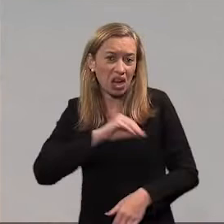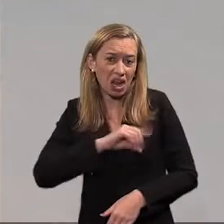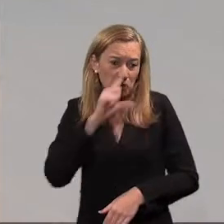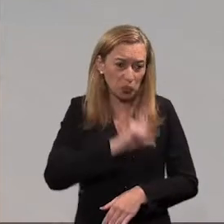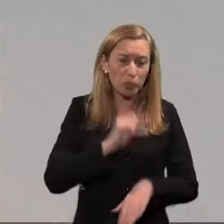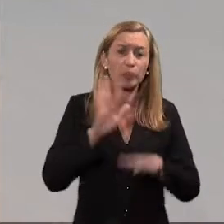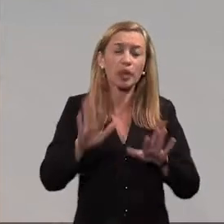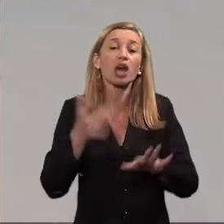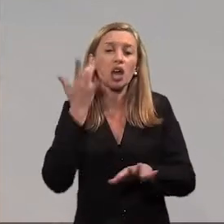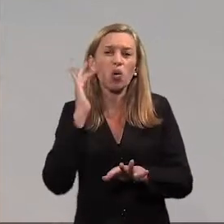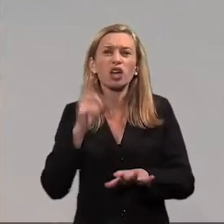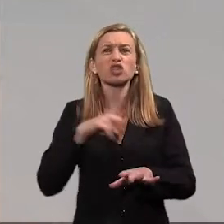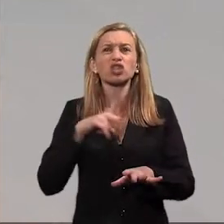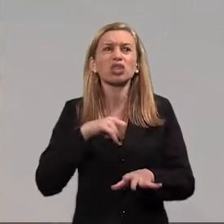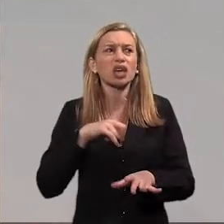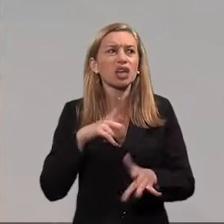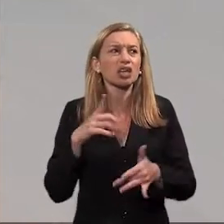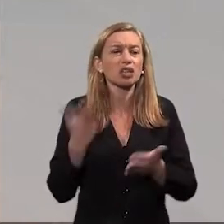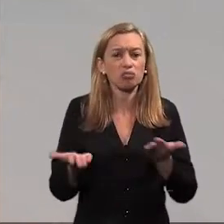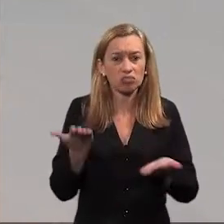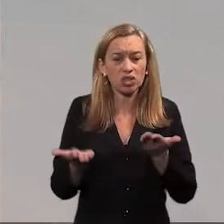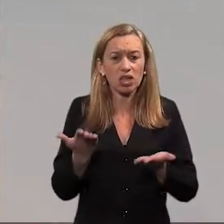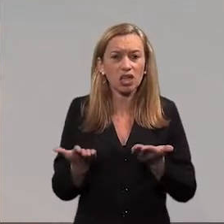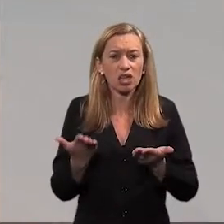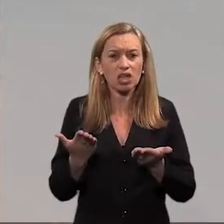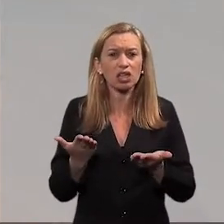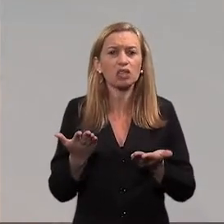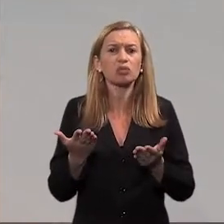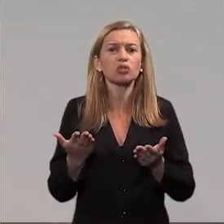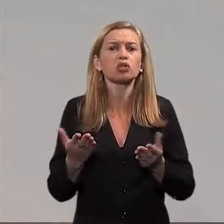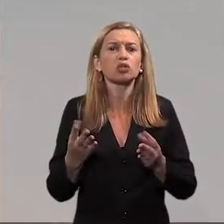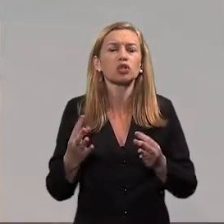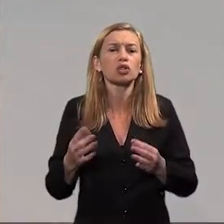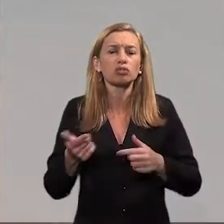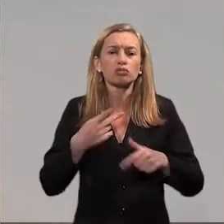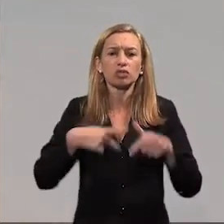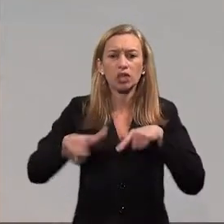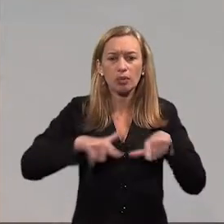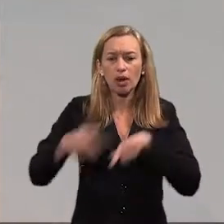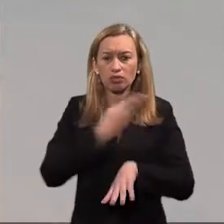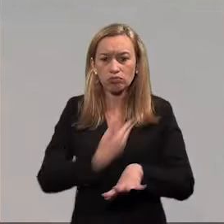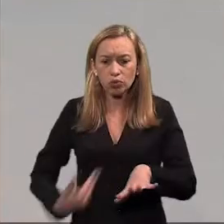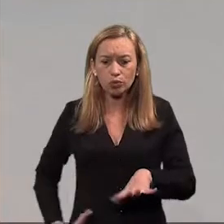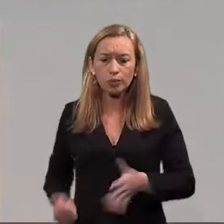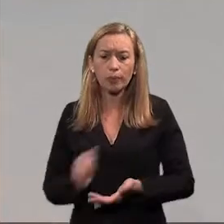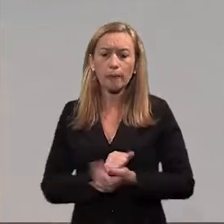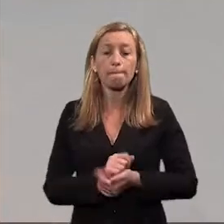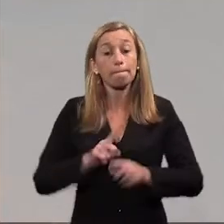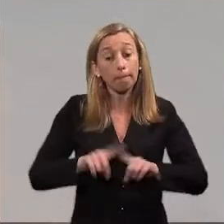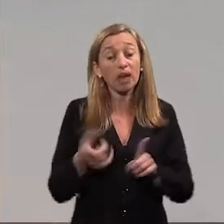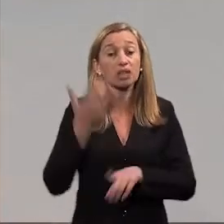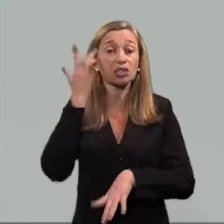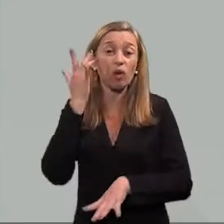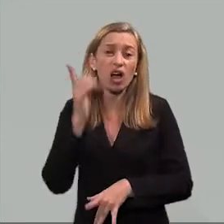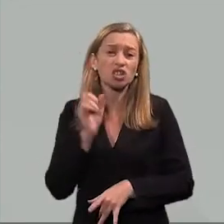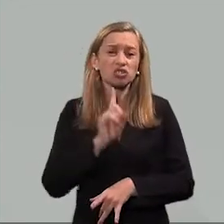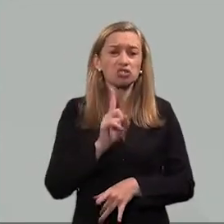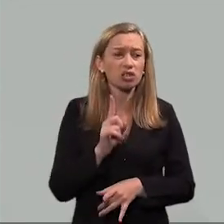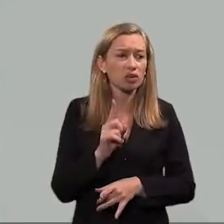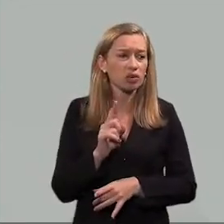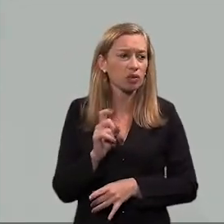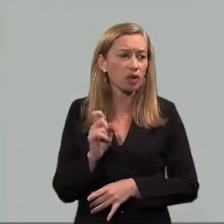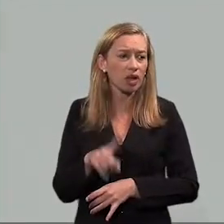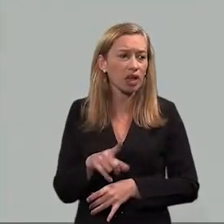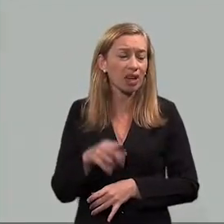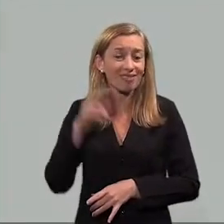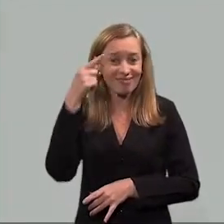salários. Eu acho que tem que haver um teto em todo tipo de remuneração no serviço público. Mas eu acho que isso não